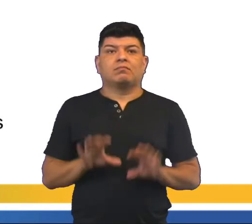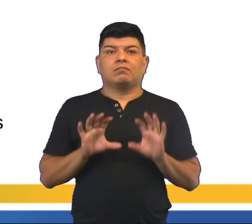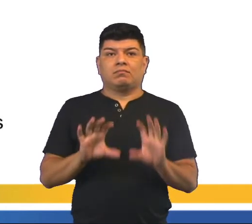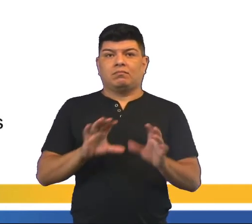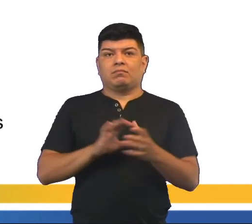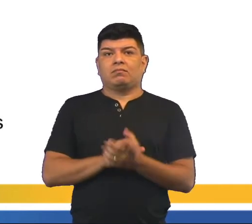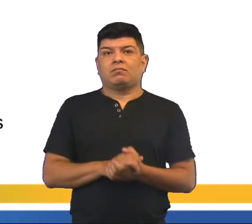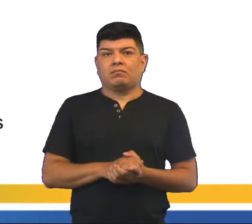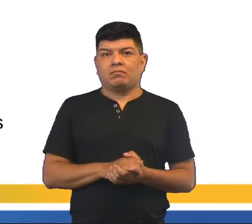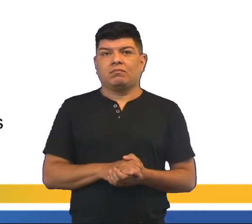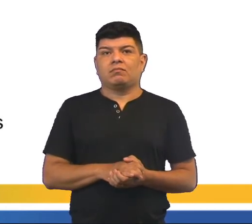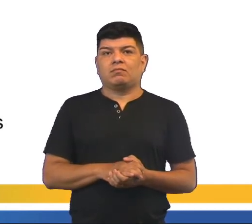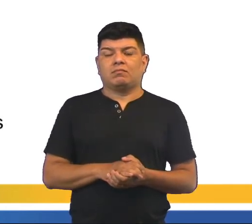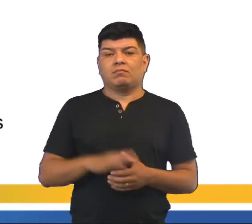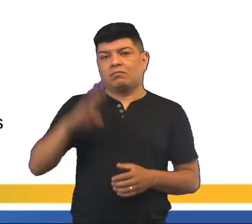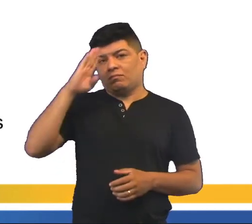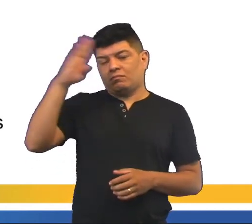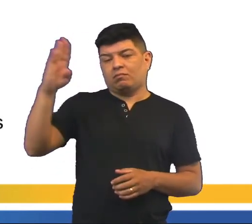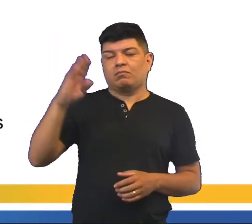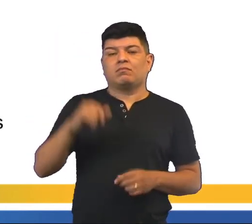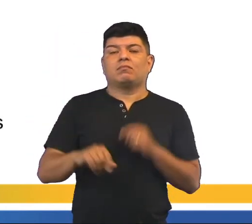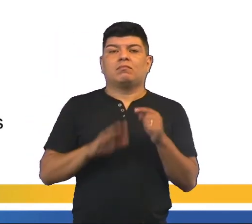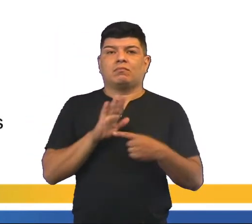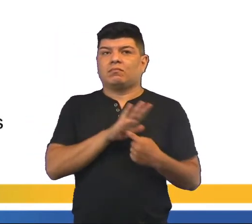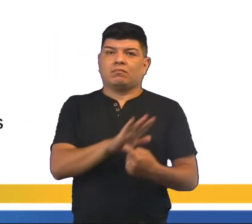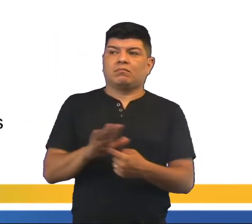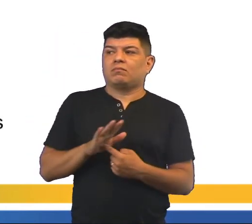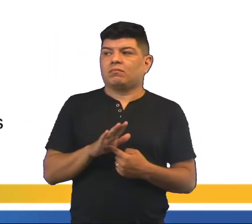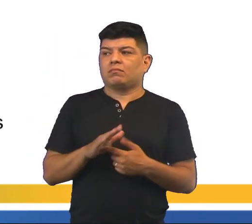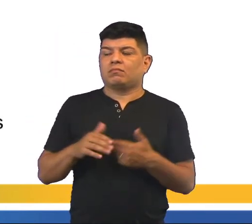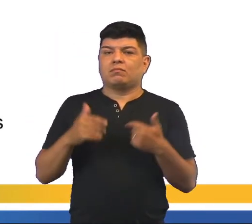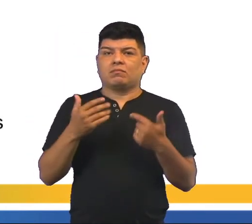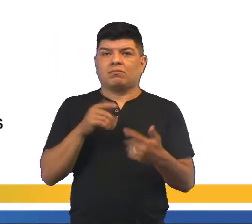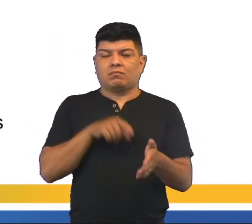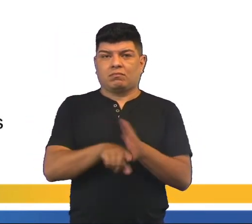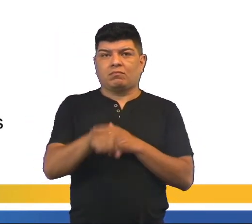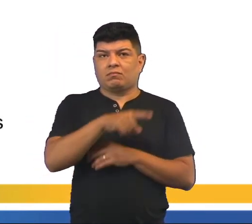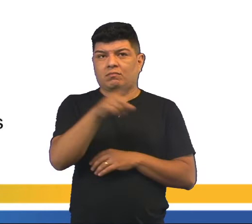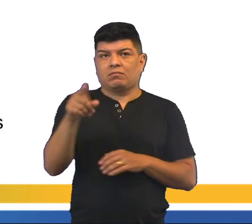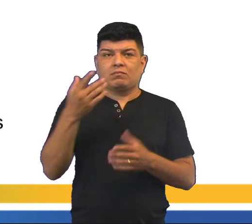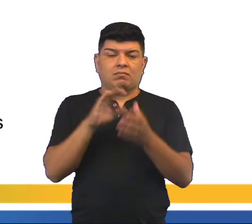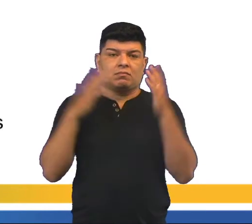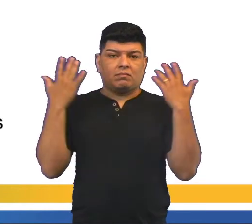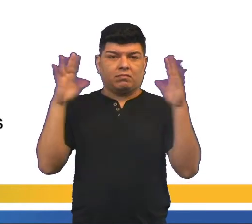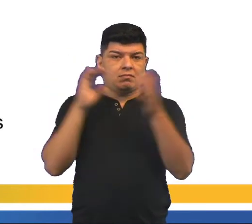aí é o fator que apresenta essa alternativa que eu perguntei para vocês.